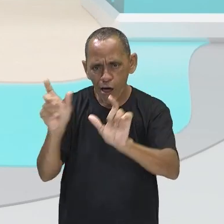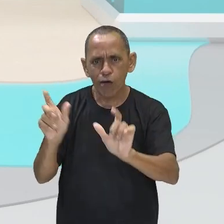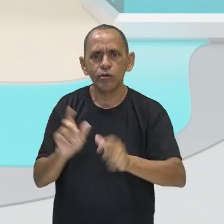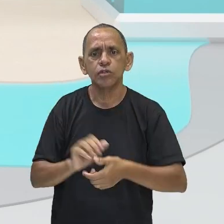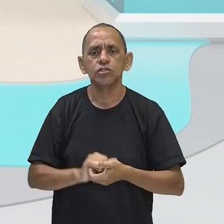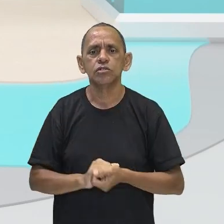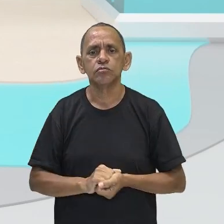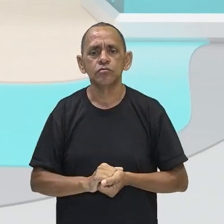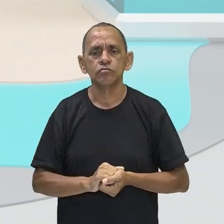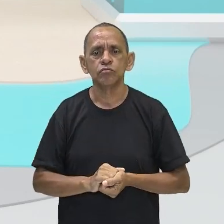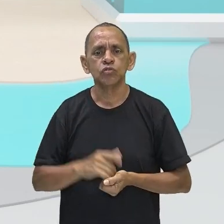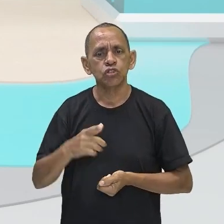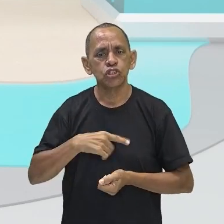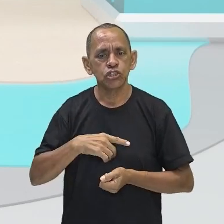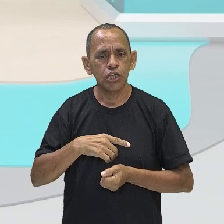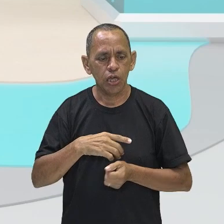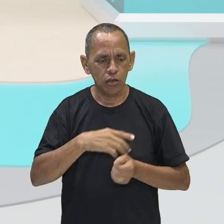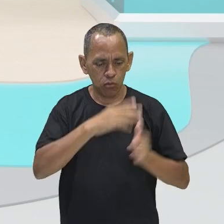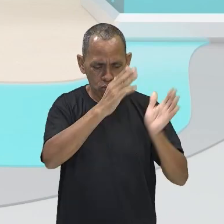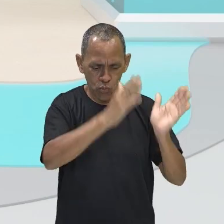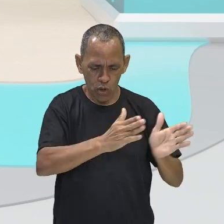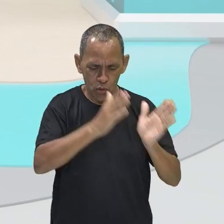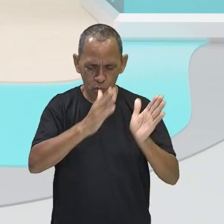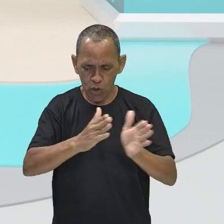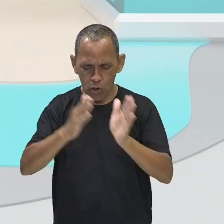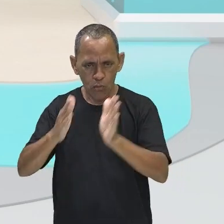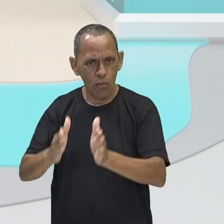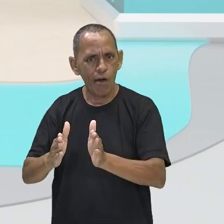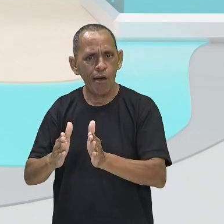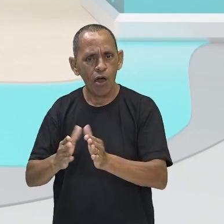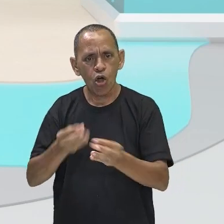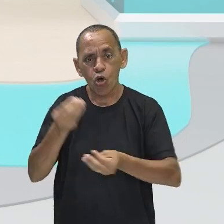de palavras usada para nomear seres e